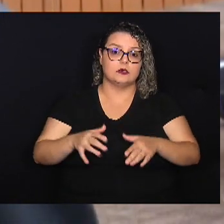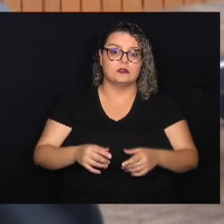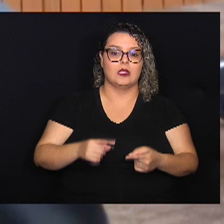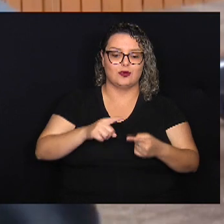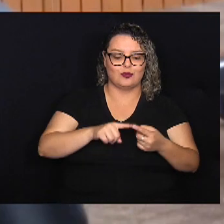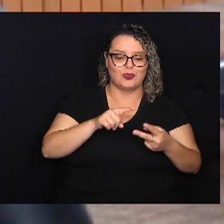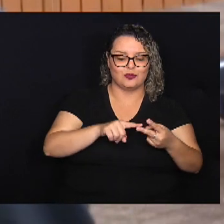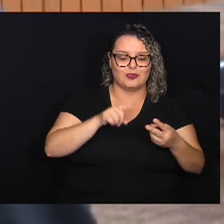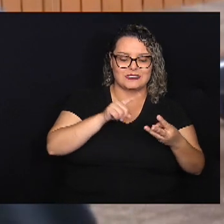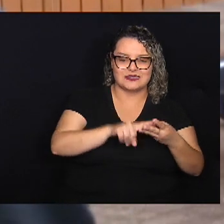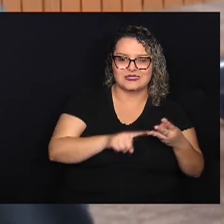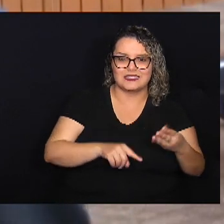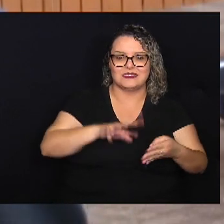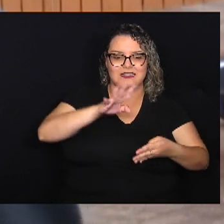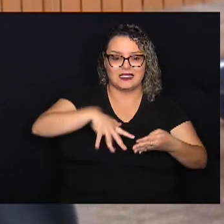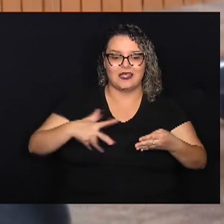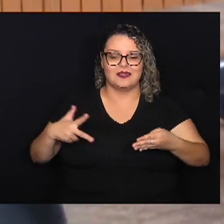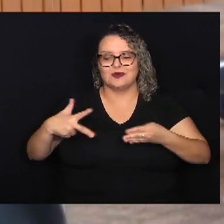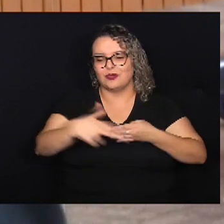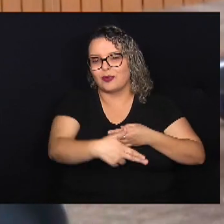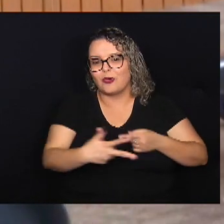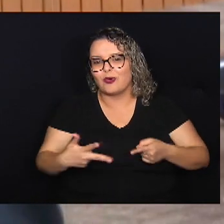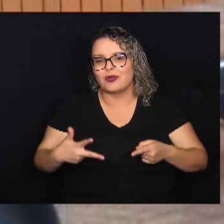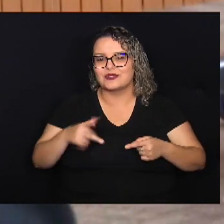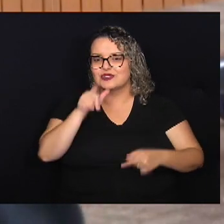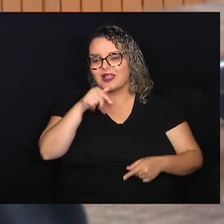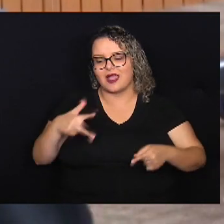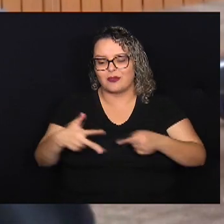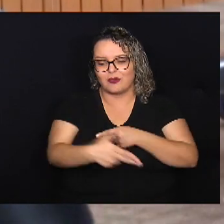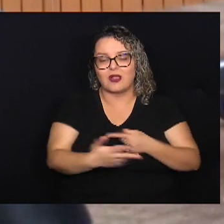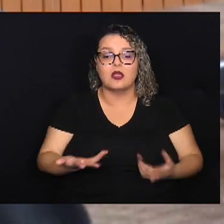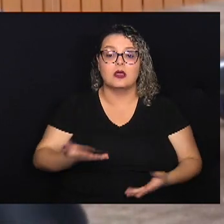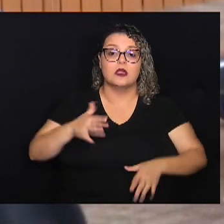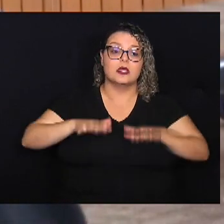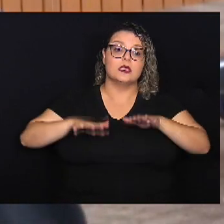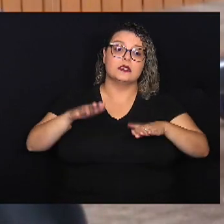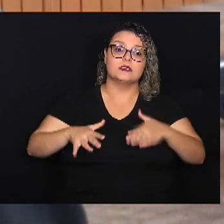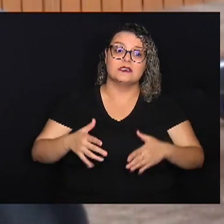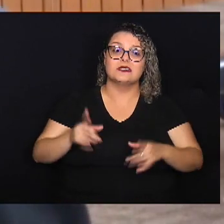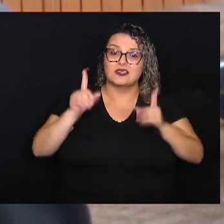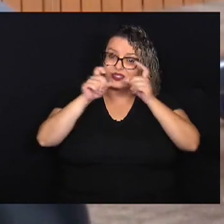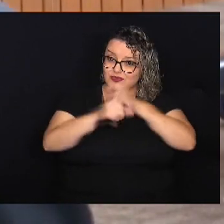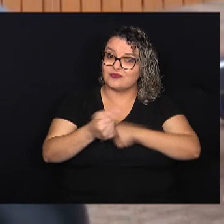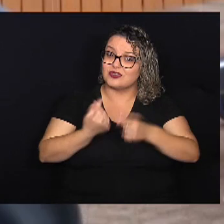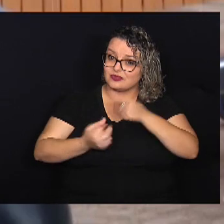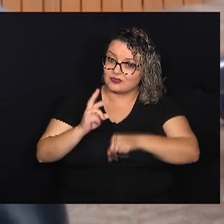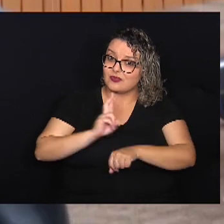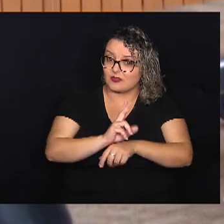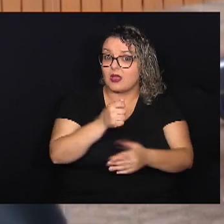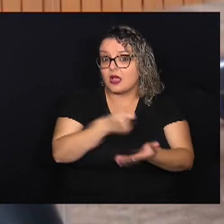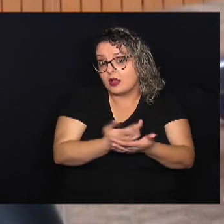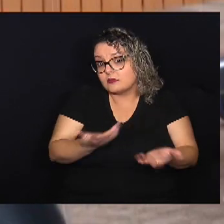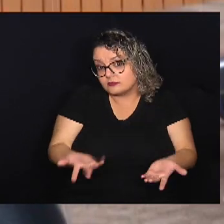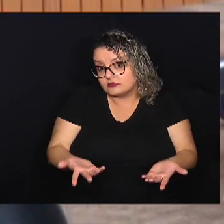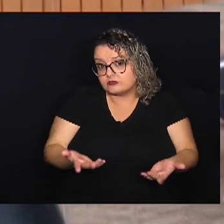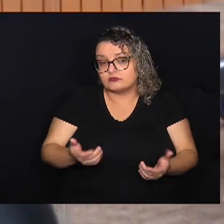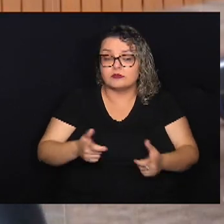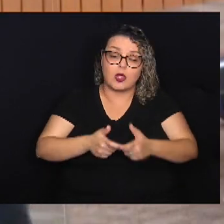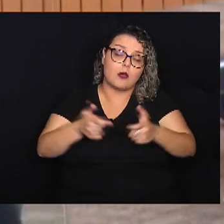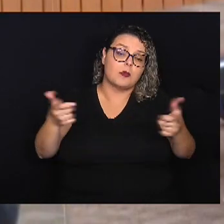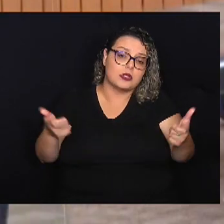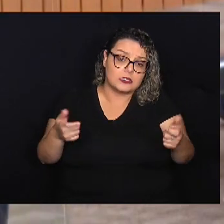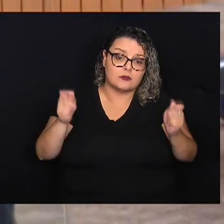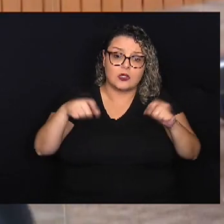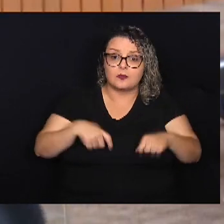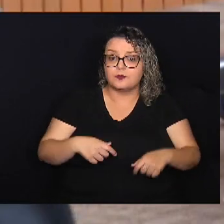2, 3 e aí vem o corte, dependendo do valor, é difícil de conseguir esse recurso para poder fazer o pagamento. Então, você dando a possibilidade, às vezes parcela